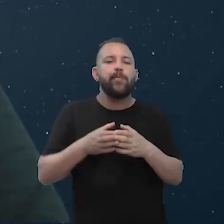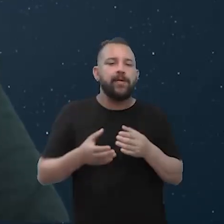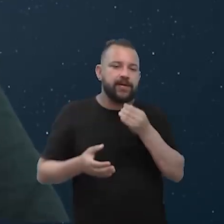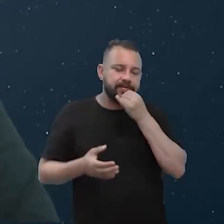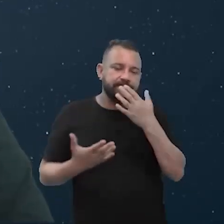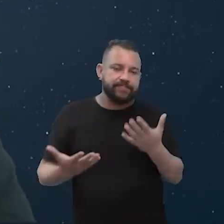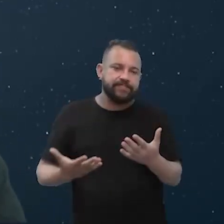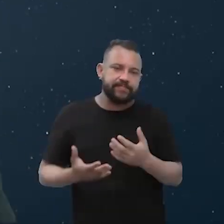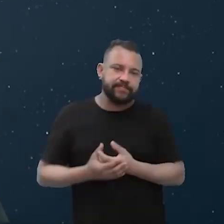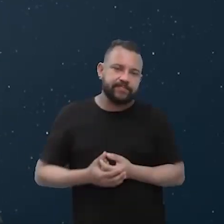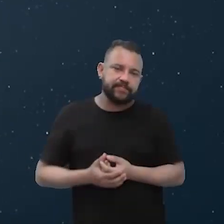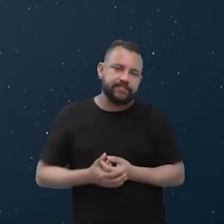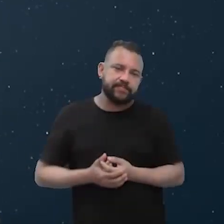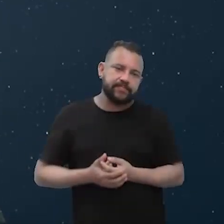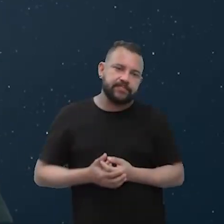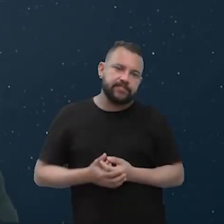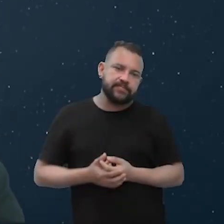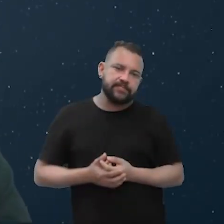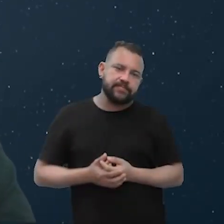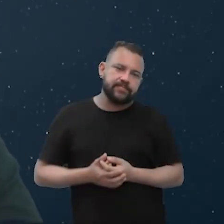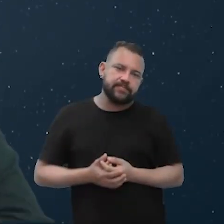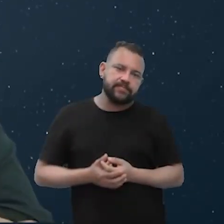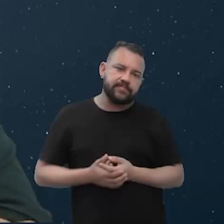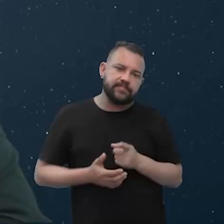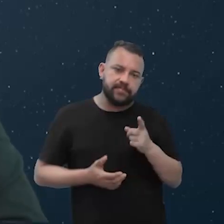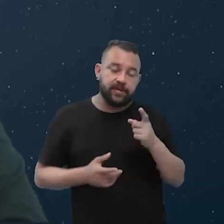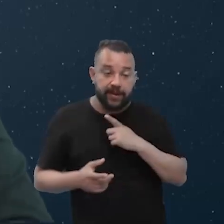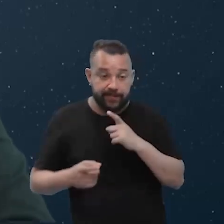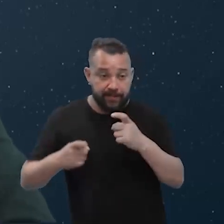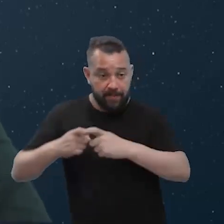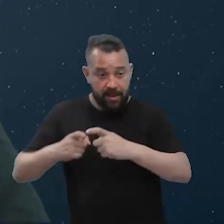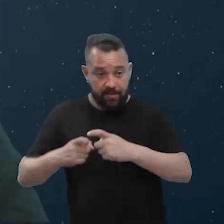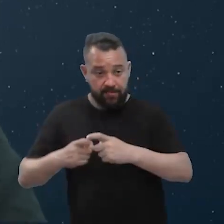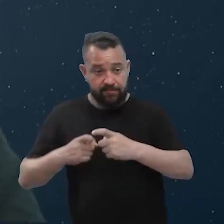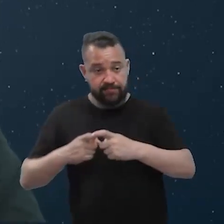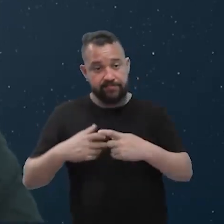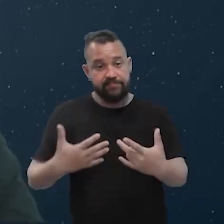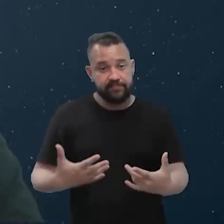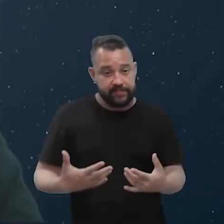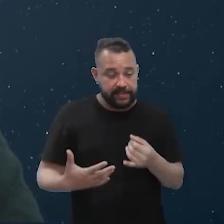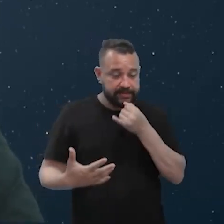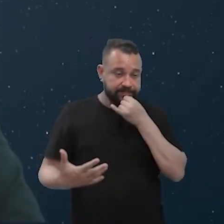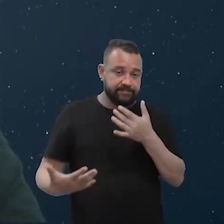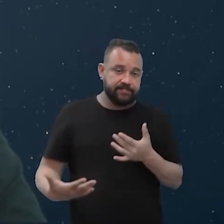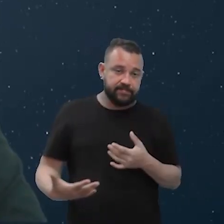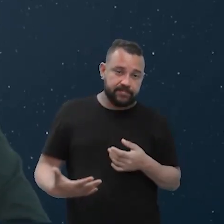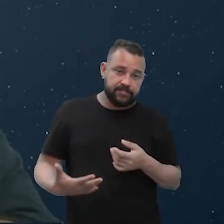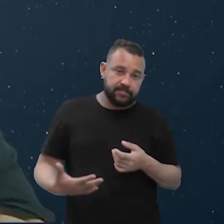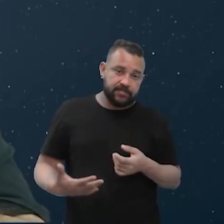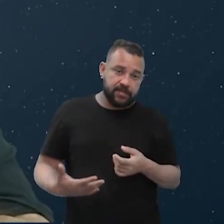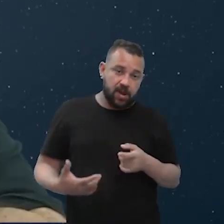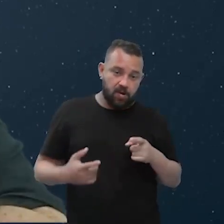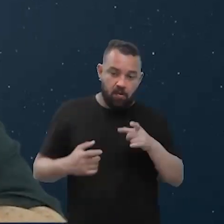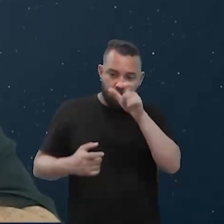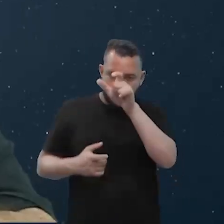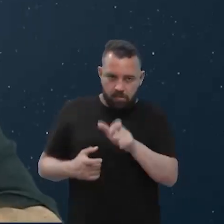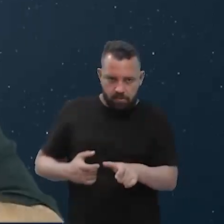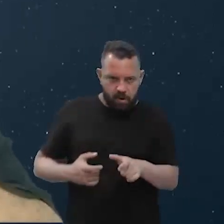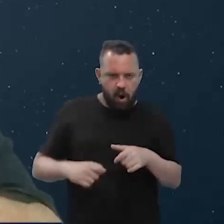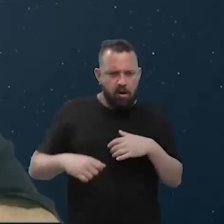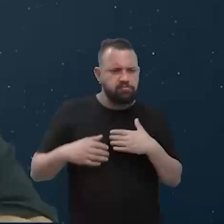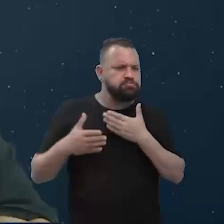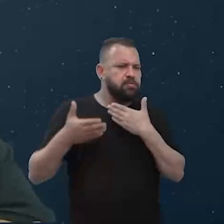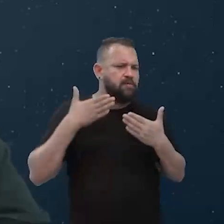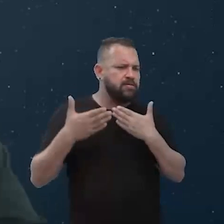Por exemplo, você vai ao médico, não é? E esse médico ele está conversando